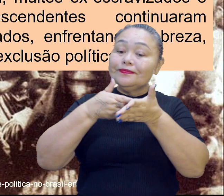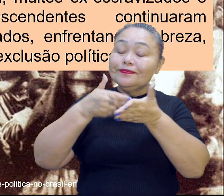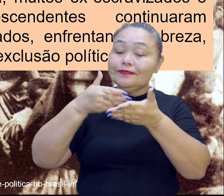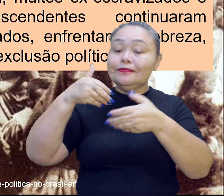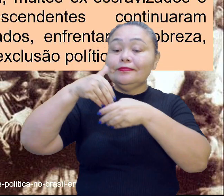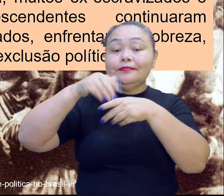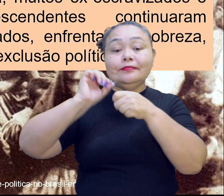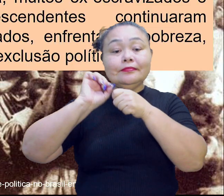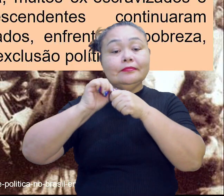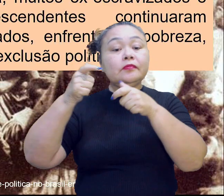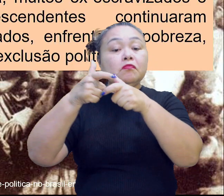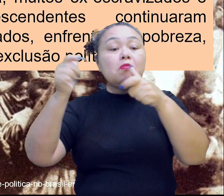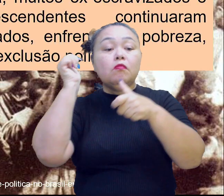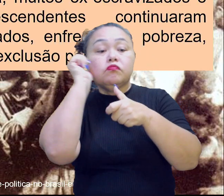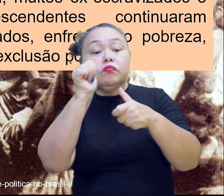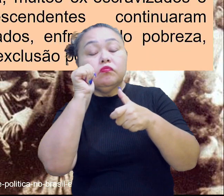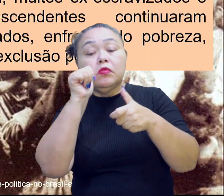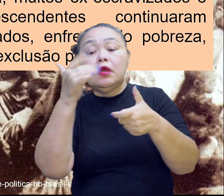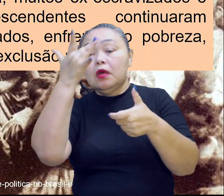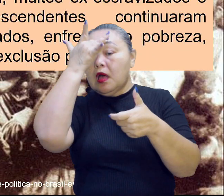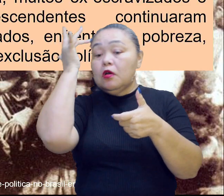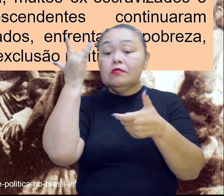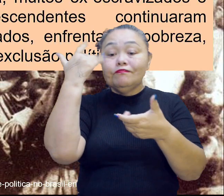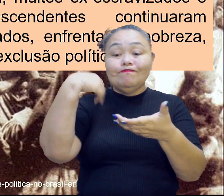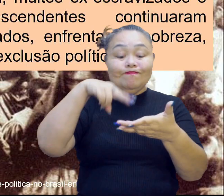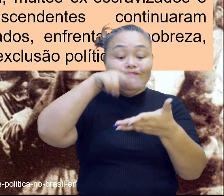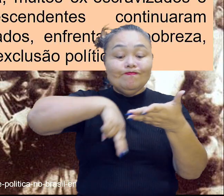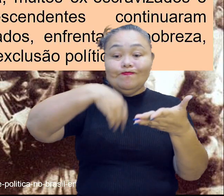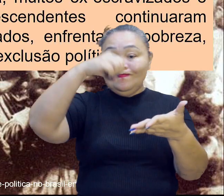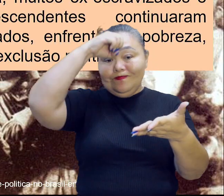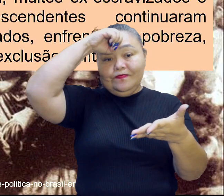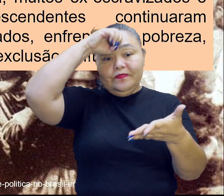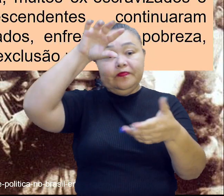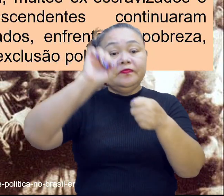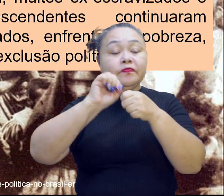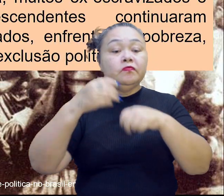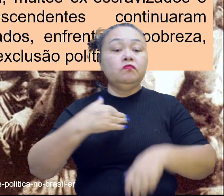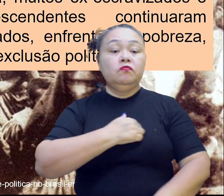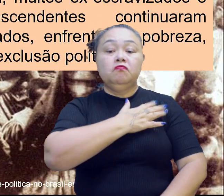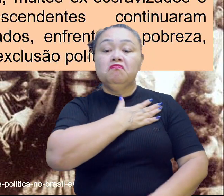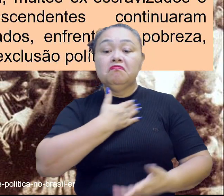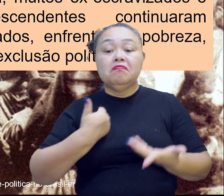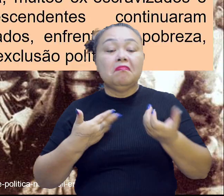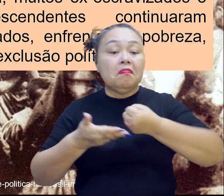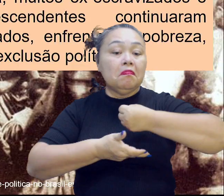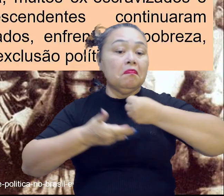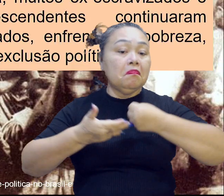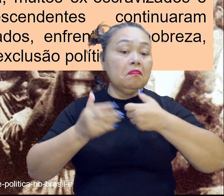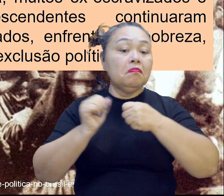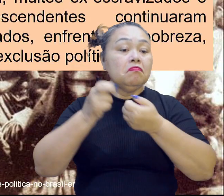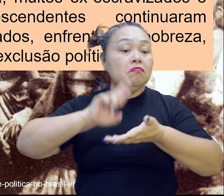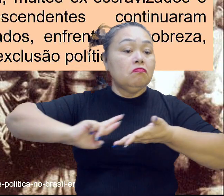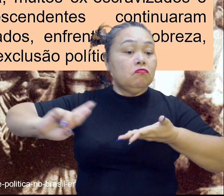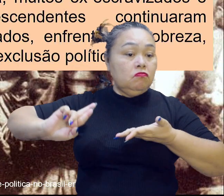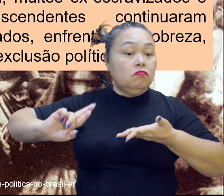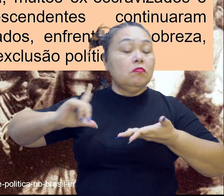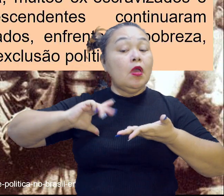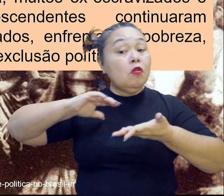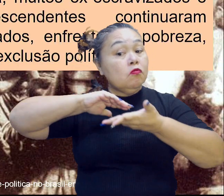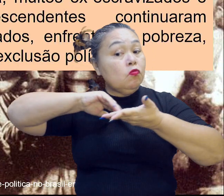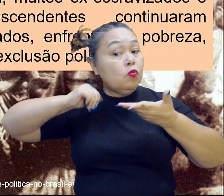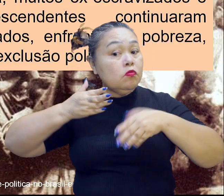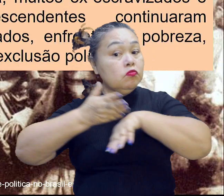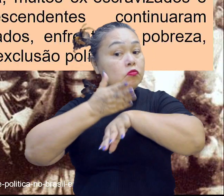e grande parte da população pobre estavam excluídos da participação política. Vocês lembram